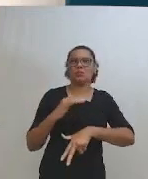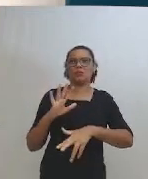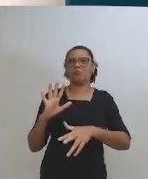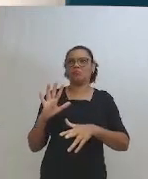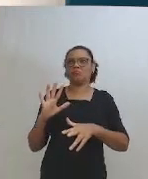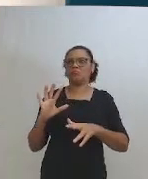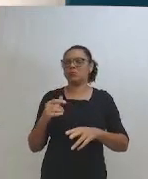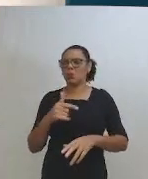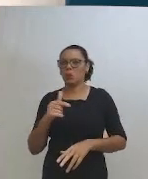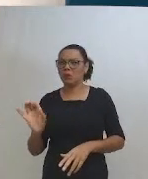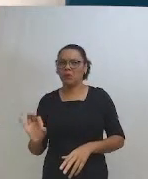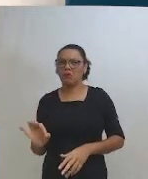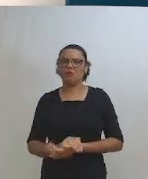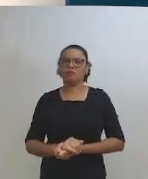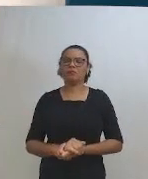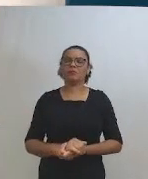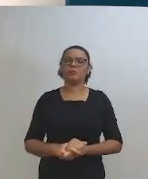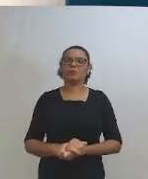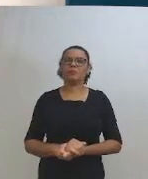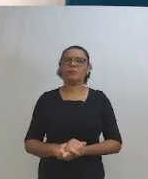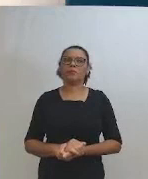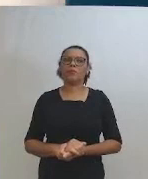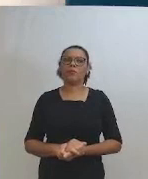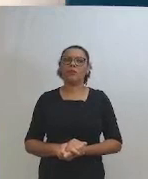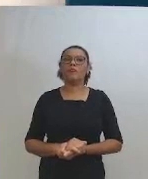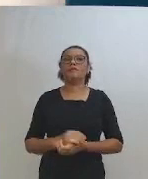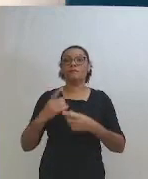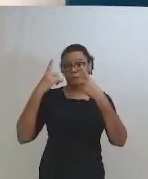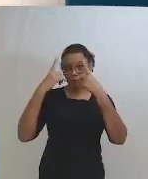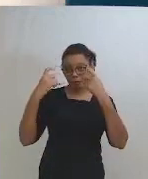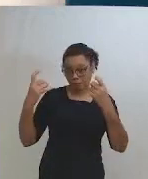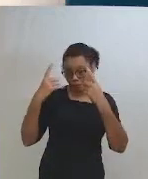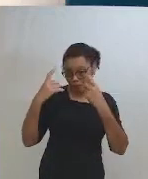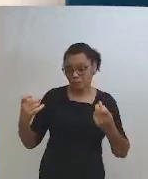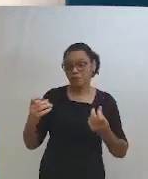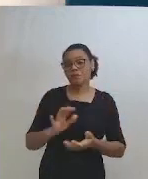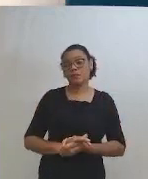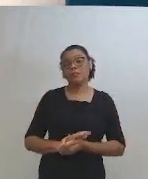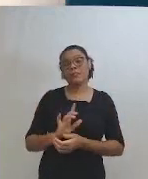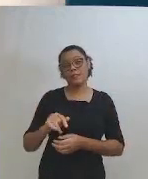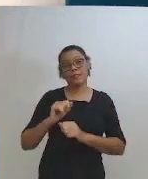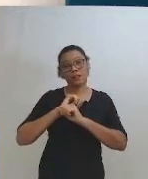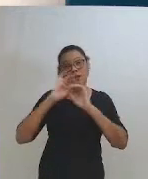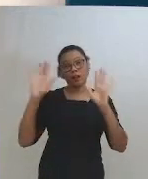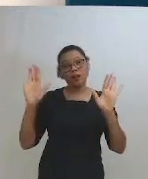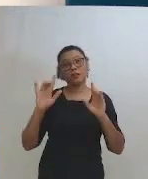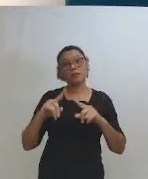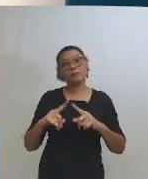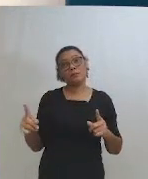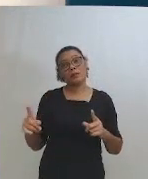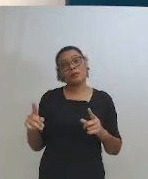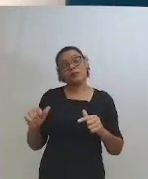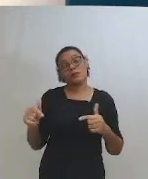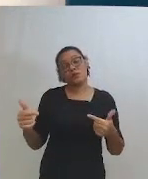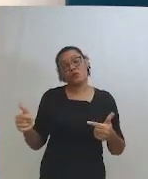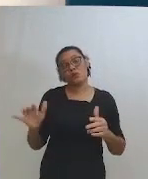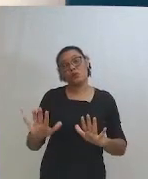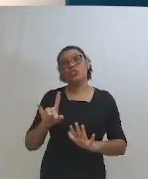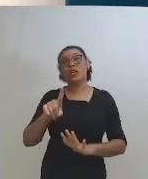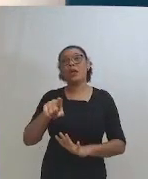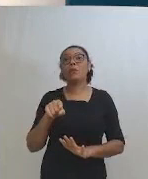A violência é patente. Mas, de qualquer sorte, se trata de uma prática que vem